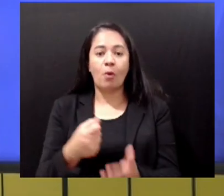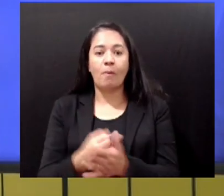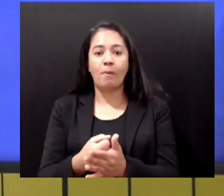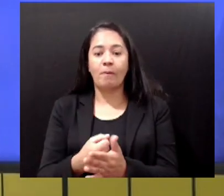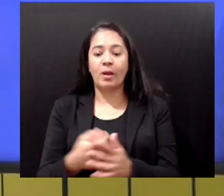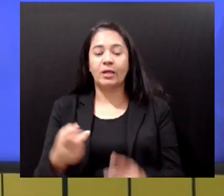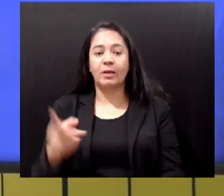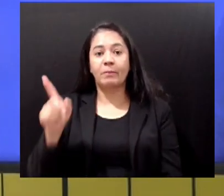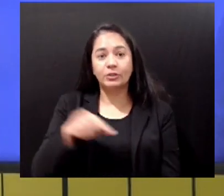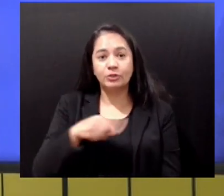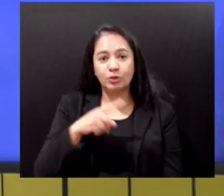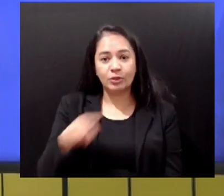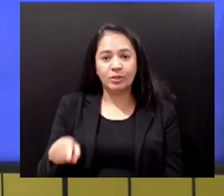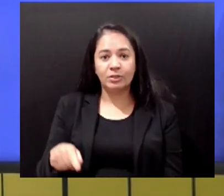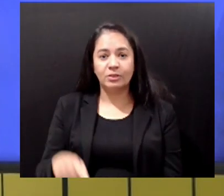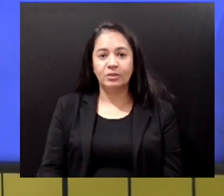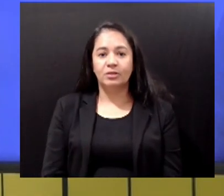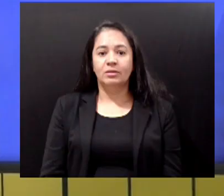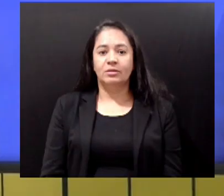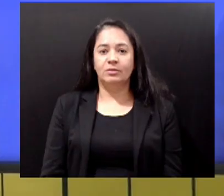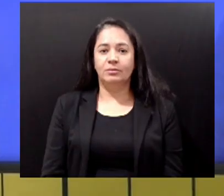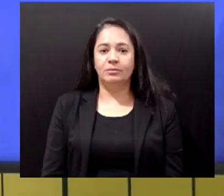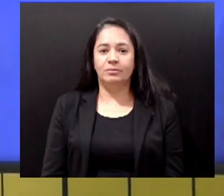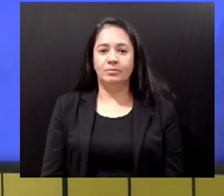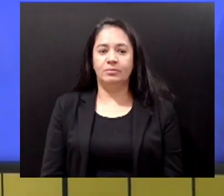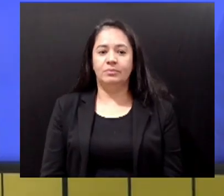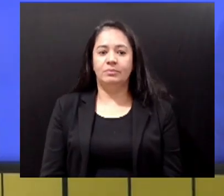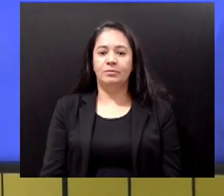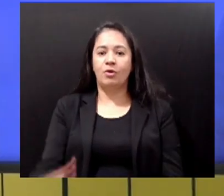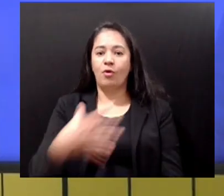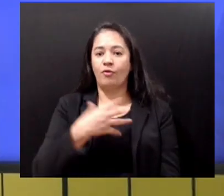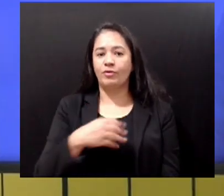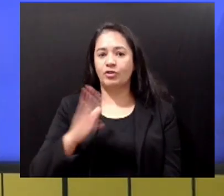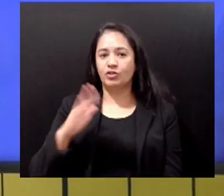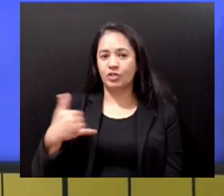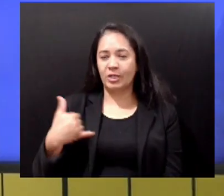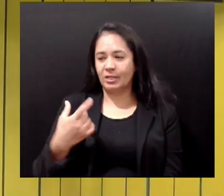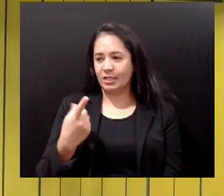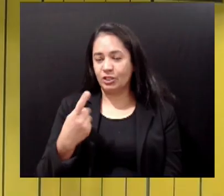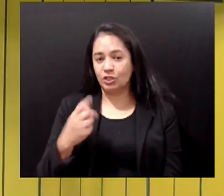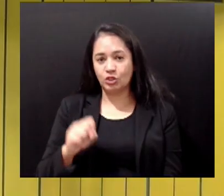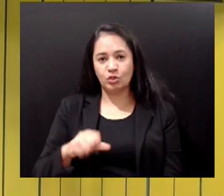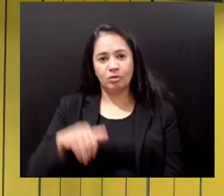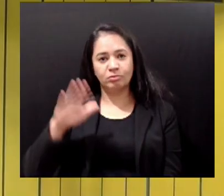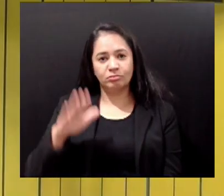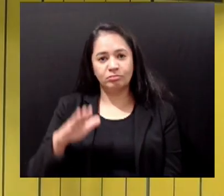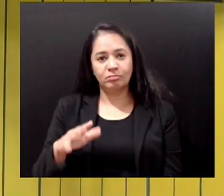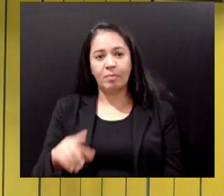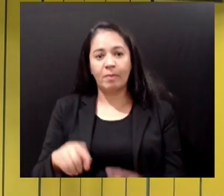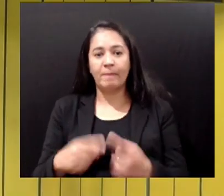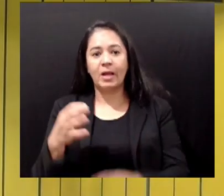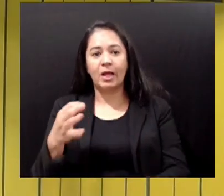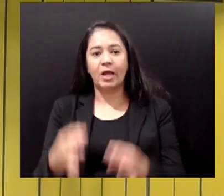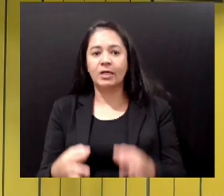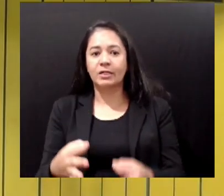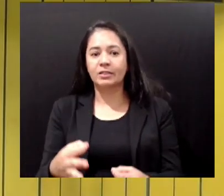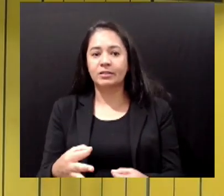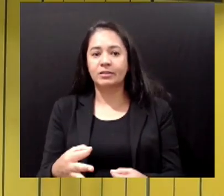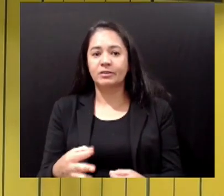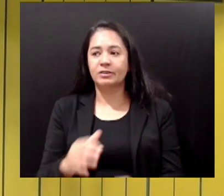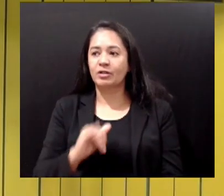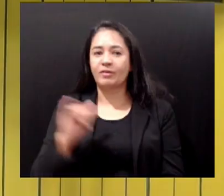suspenso após o filho completar essa maioridade sem que a justiça seja acionada?